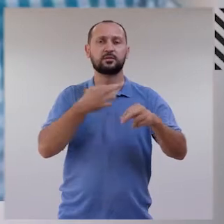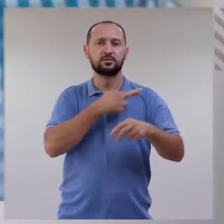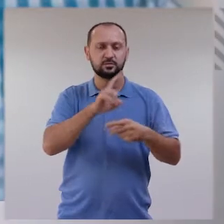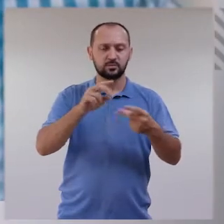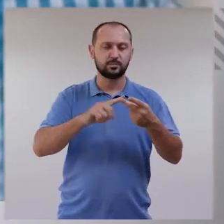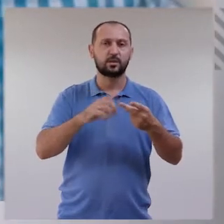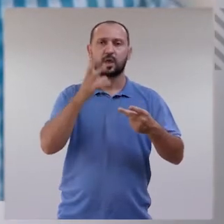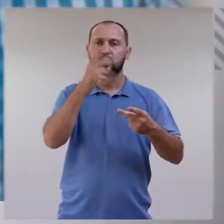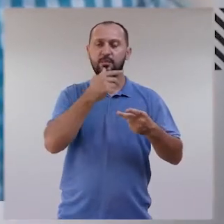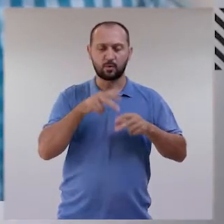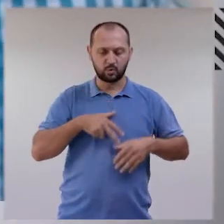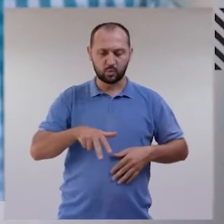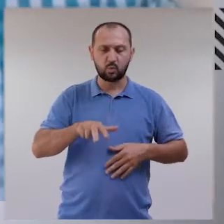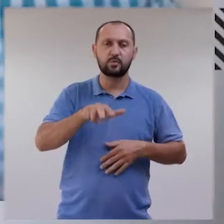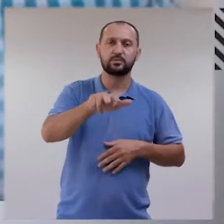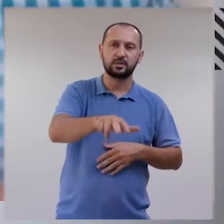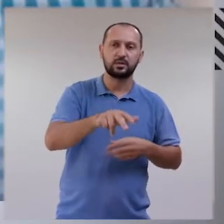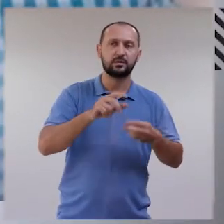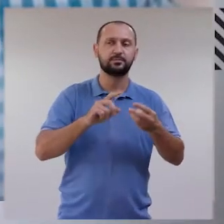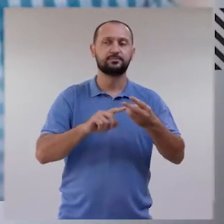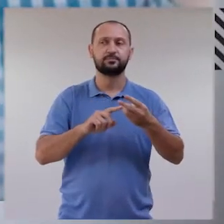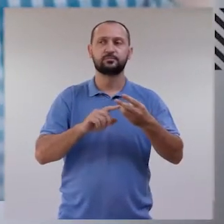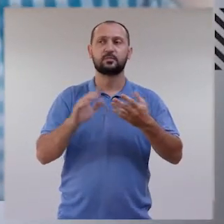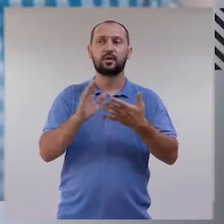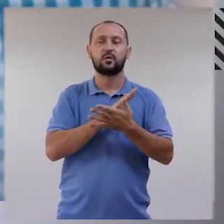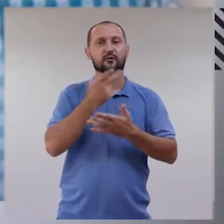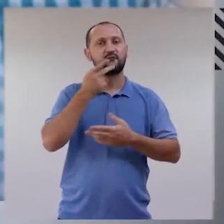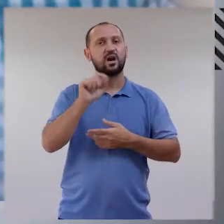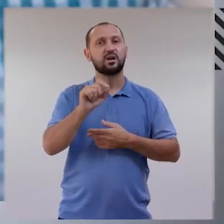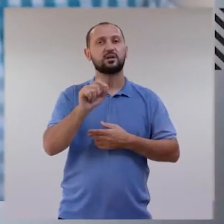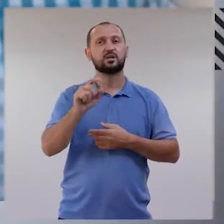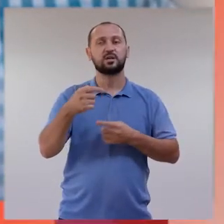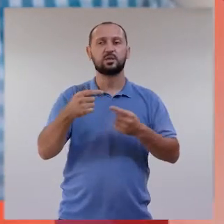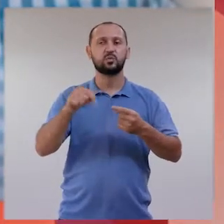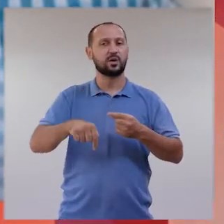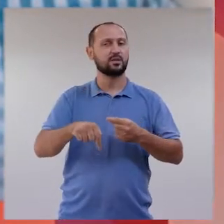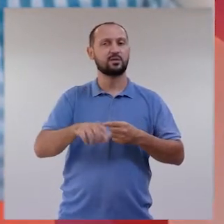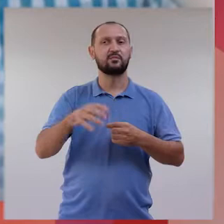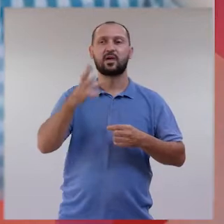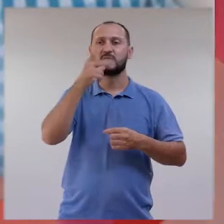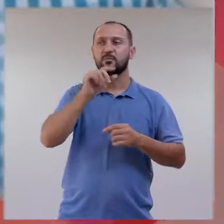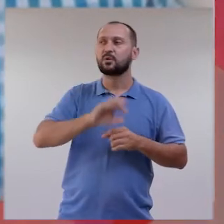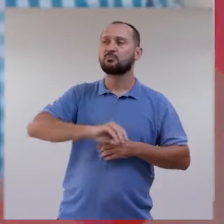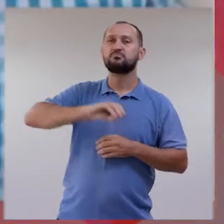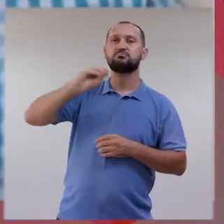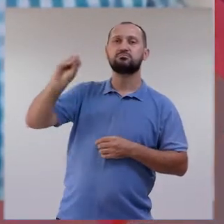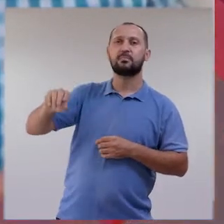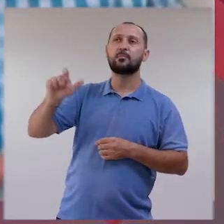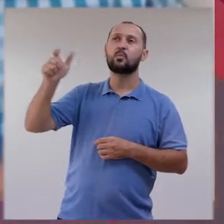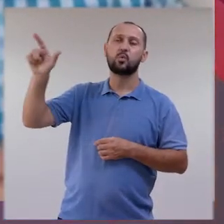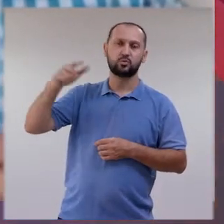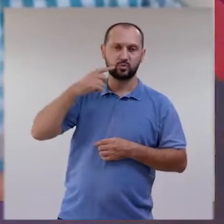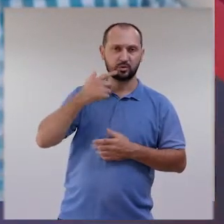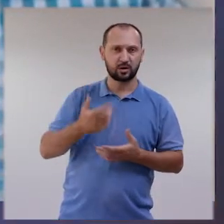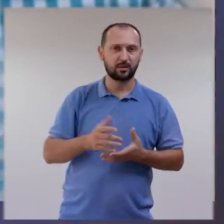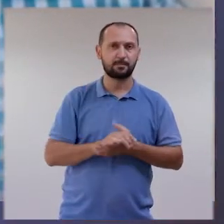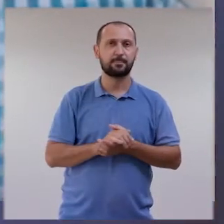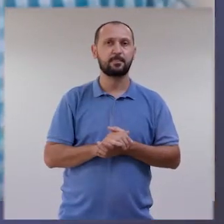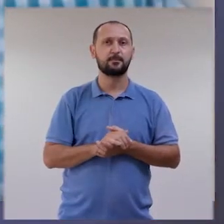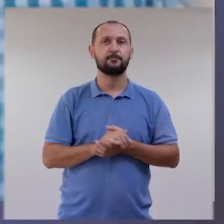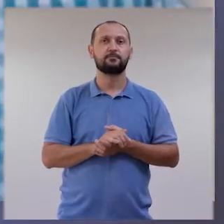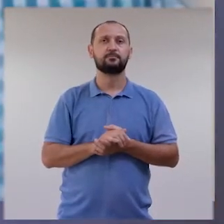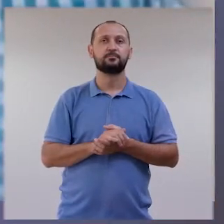conta da demora da entrega do corpo, né? Muitos alegam que não são daqui, vai demorar, não tem como levar o